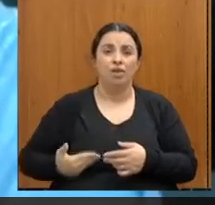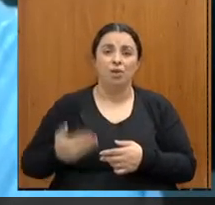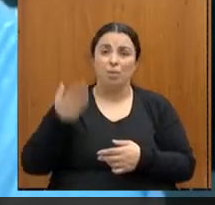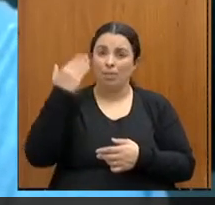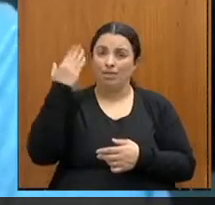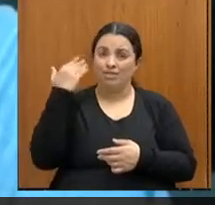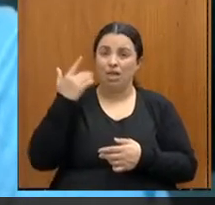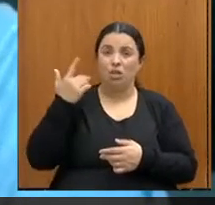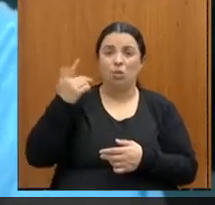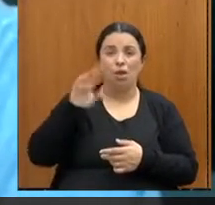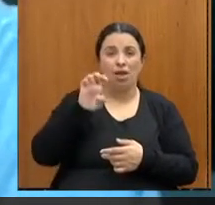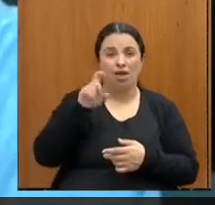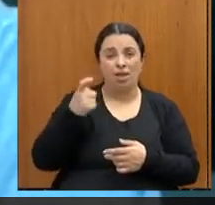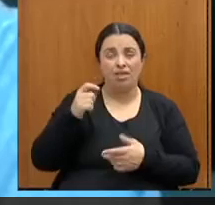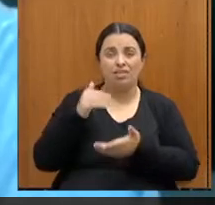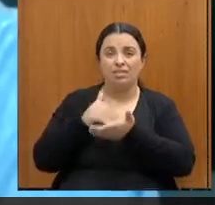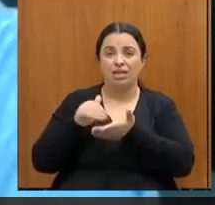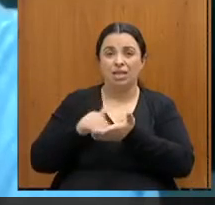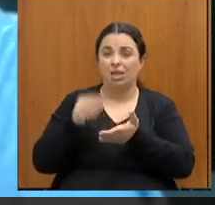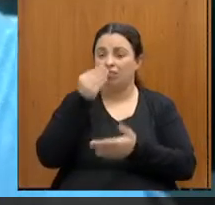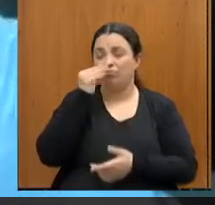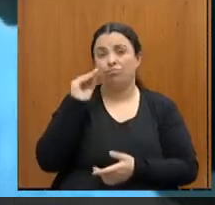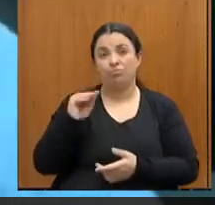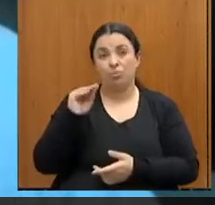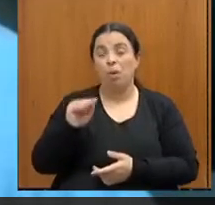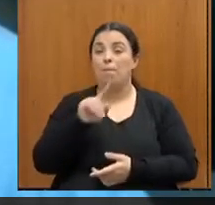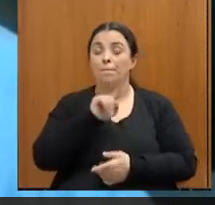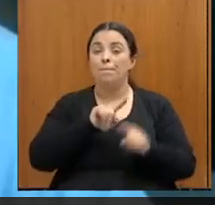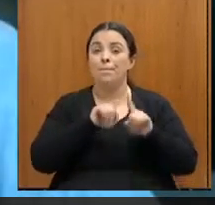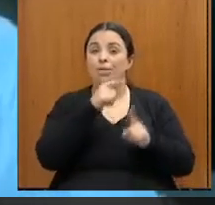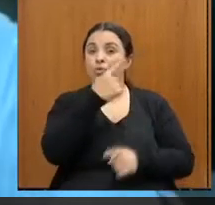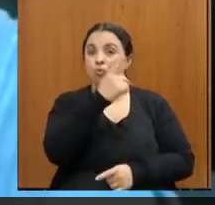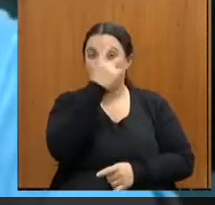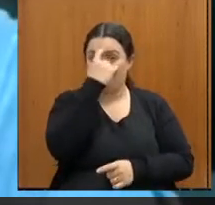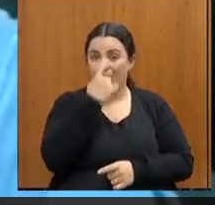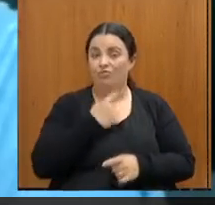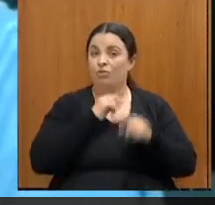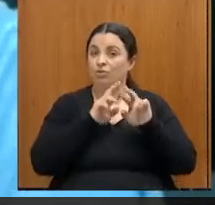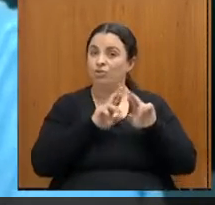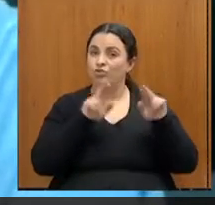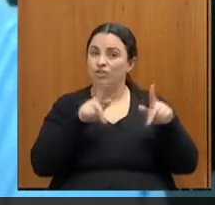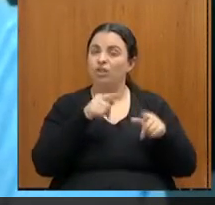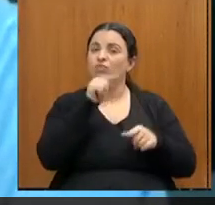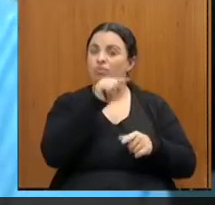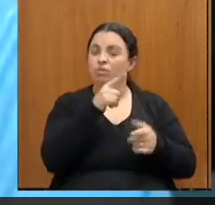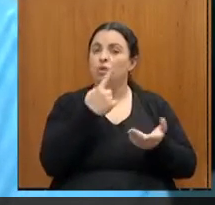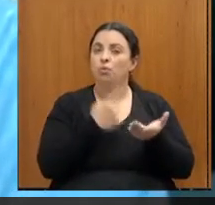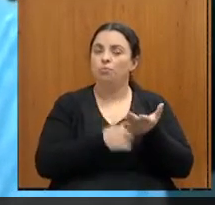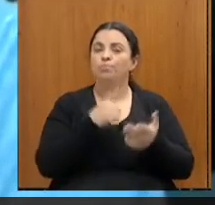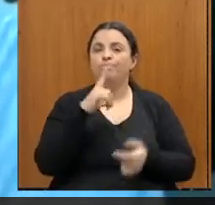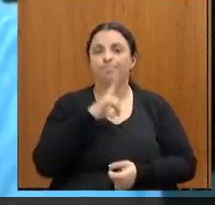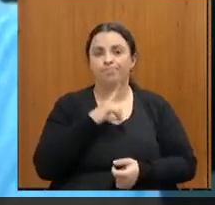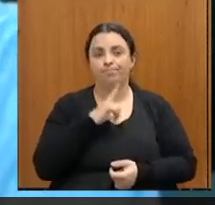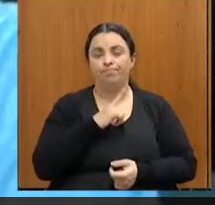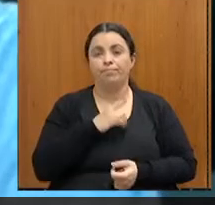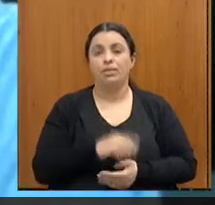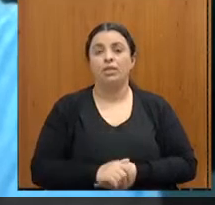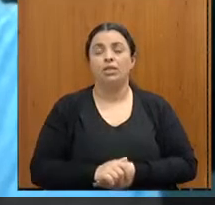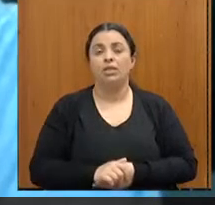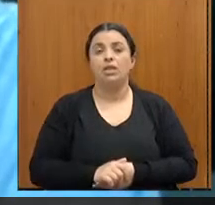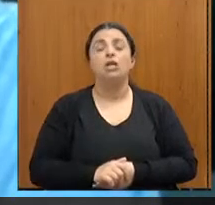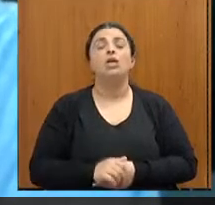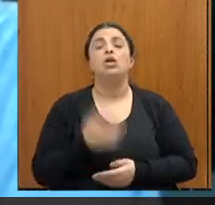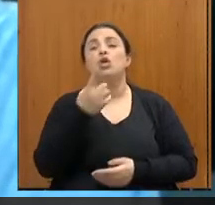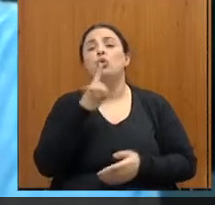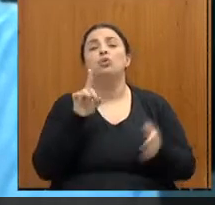não é o perfil de vossa excelência vou deixar uma outra uma última pergunta é presidente